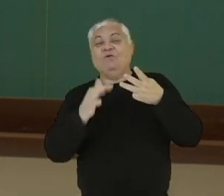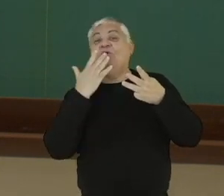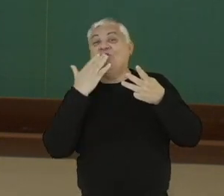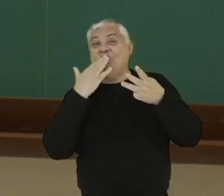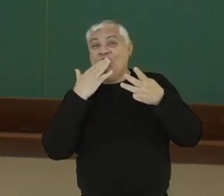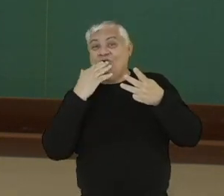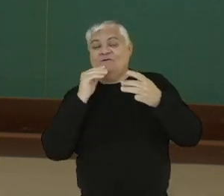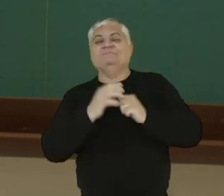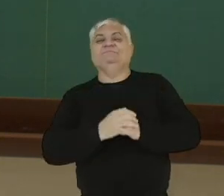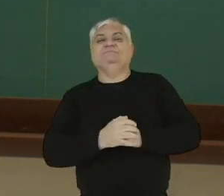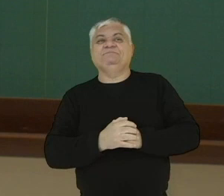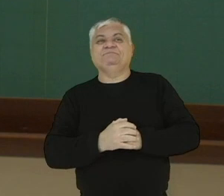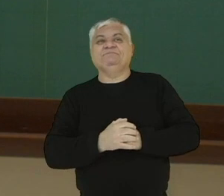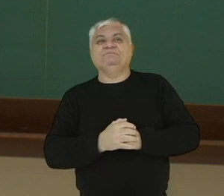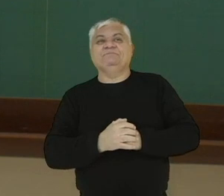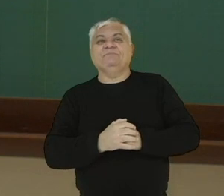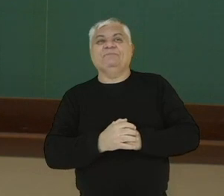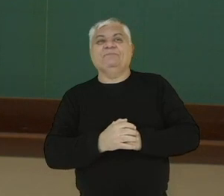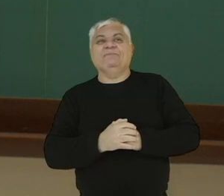né?